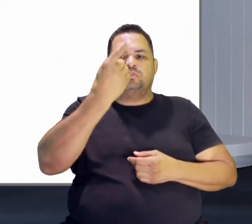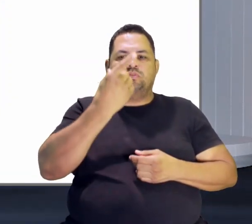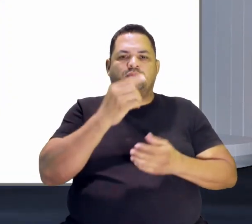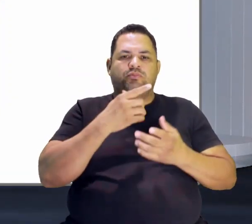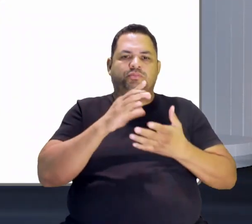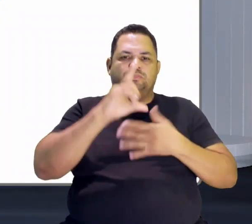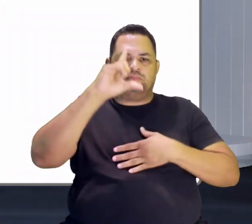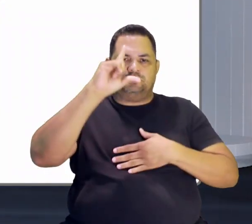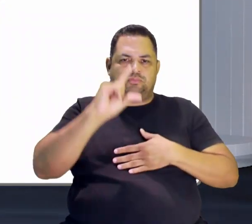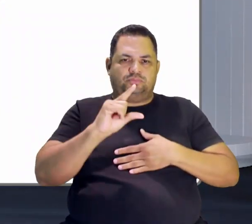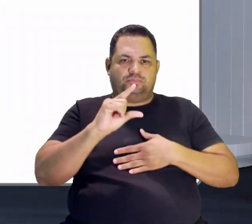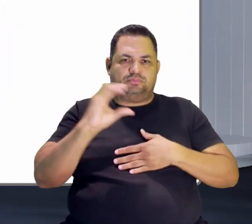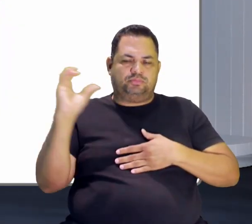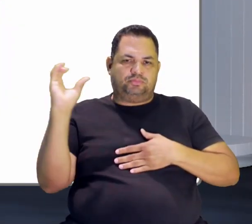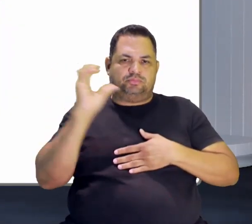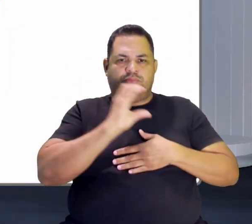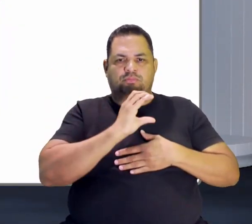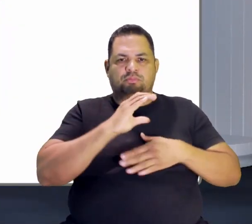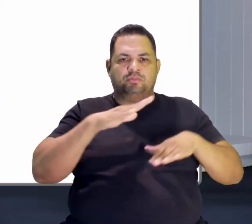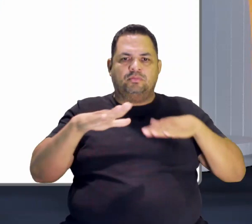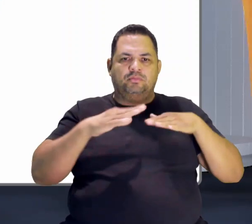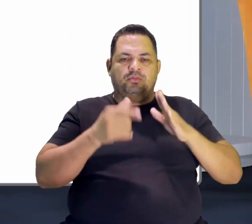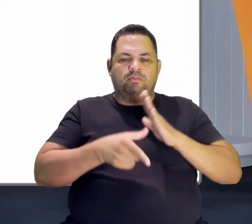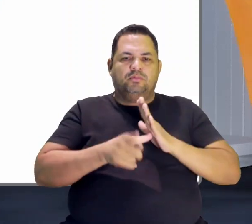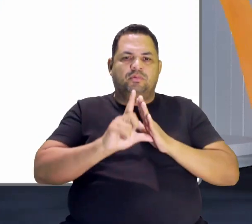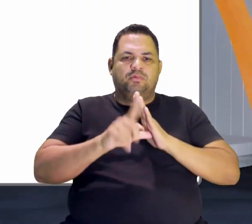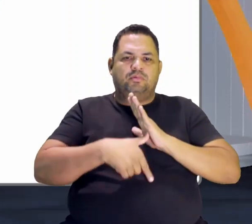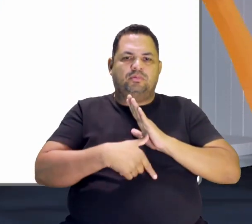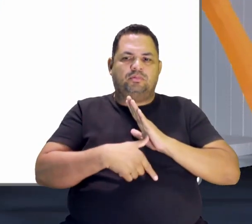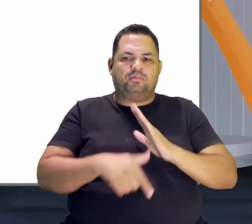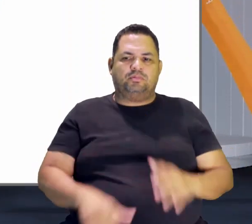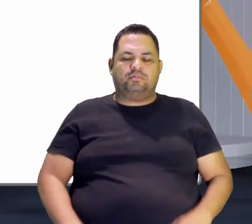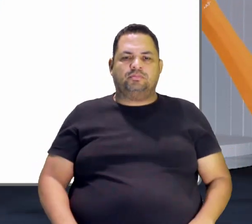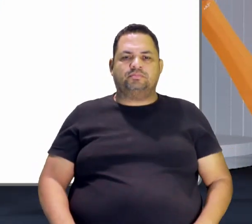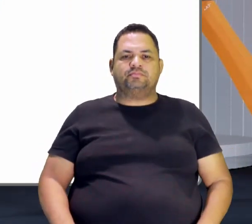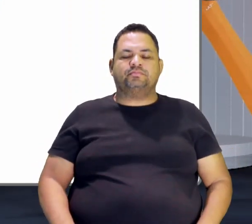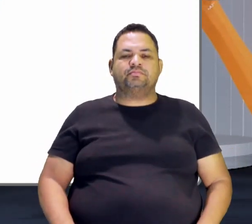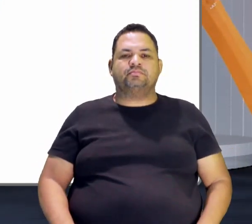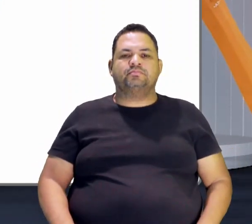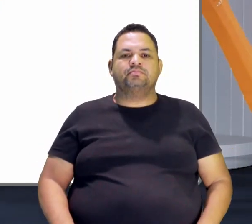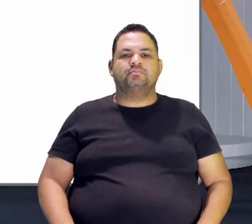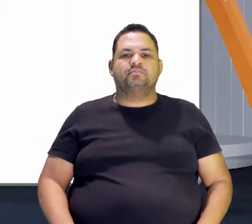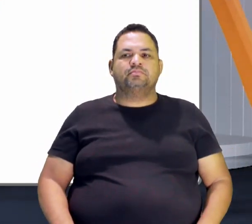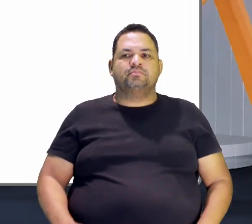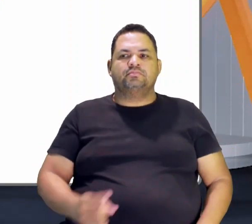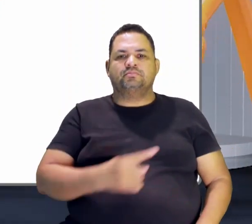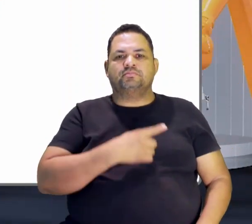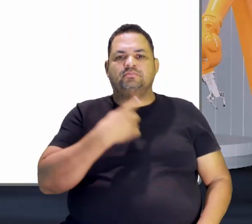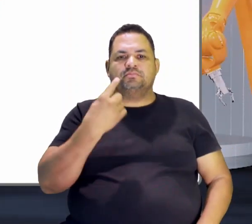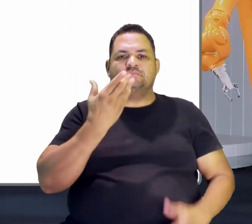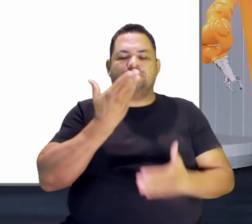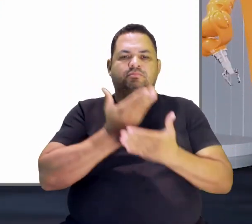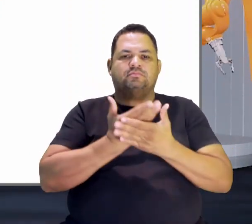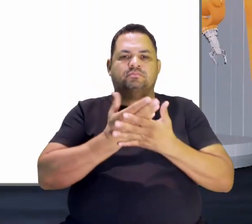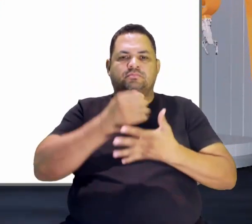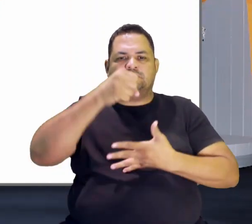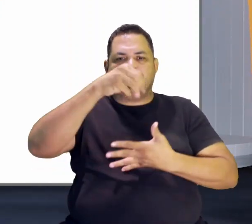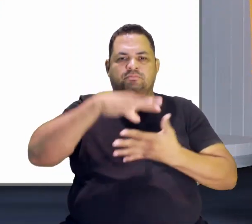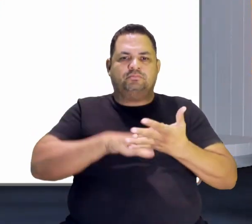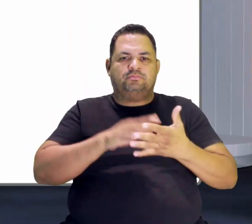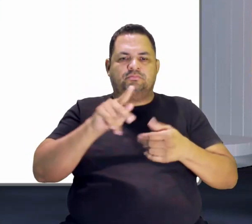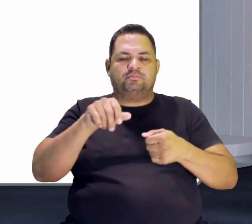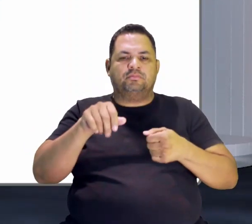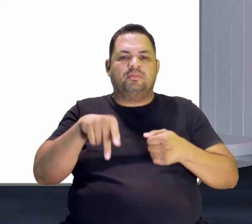diminuir a velocidade. Aí o movimento é retardado, tá? Então nós vimos aqui nas nossas atividades, falamos de